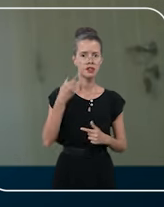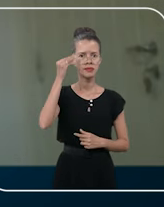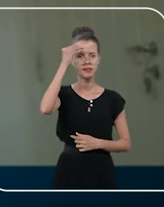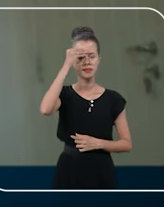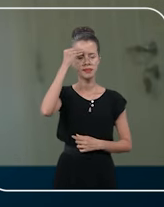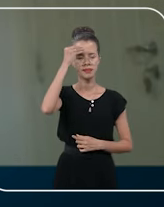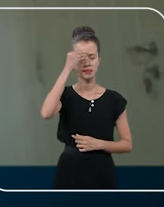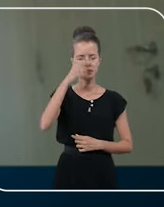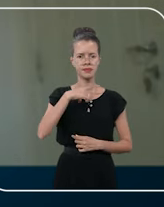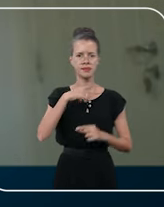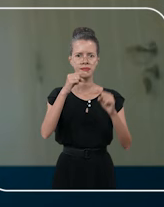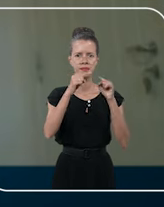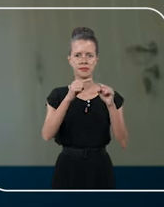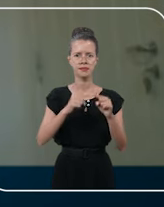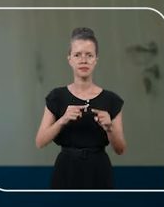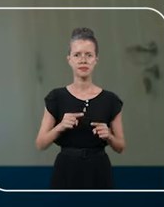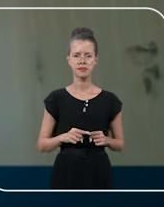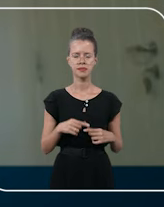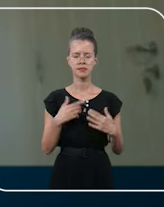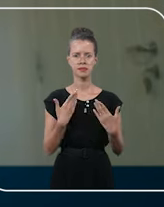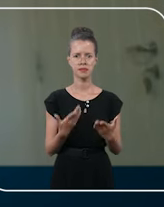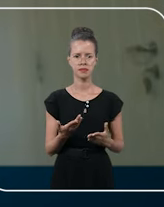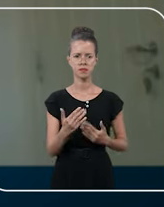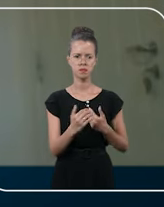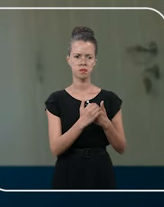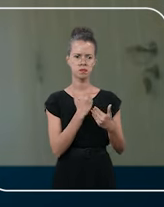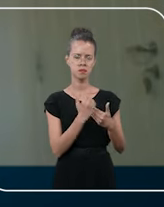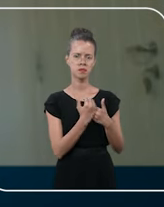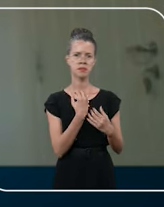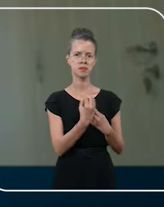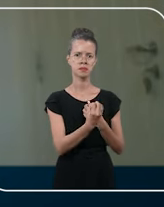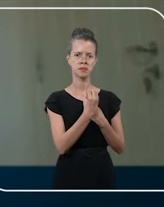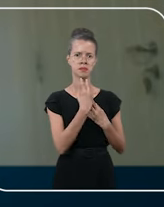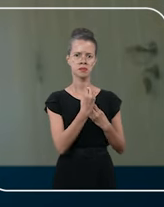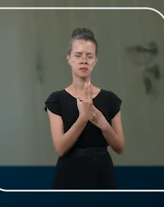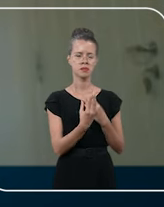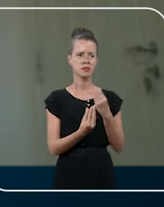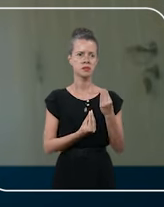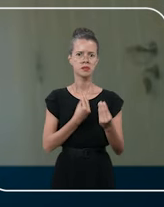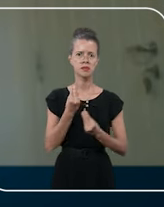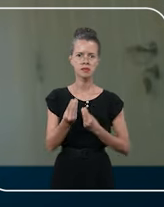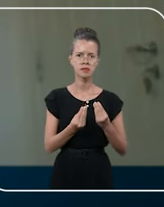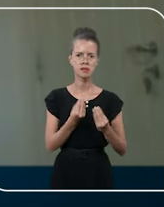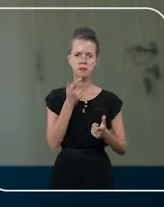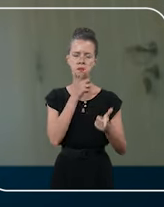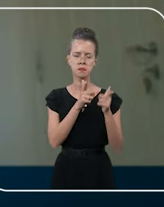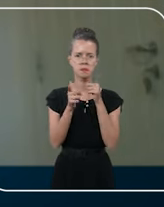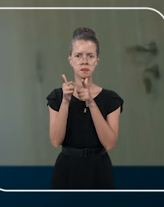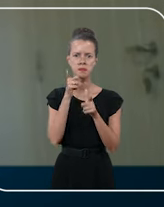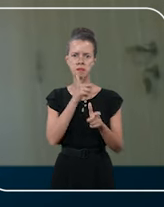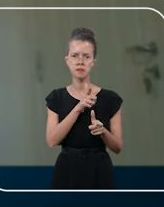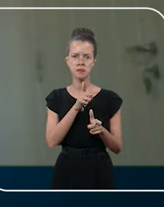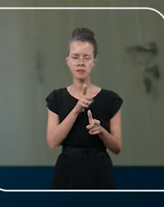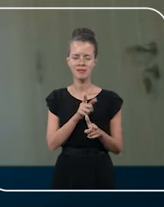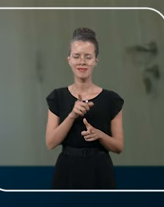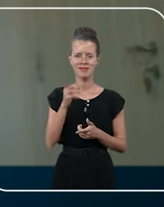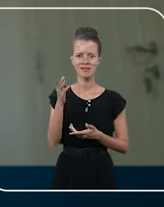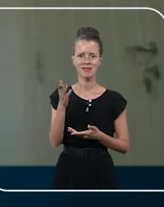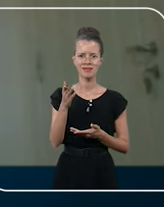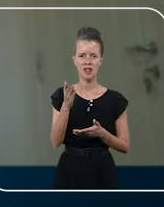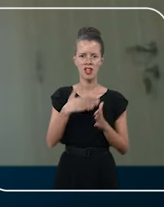ser, de fato, ali bem orientada para onde ela vai conseguir essas provas que são tão necessárias para